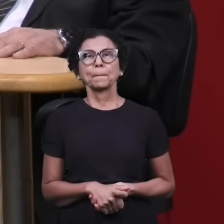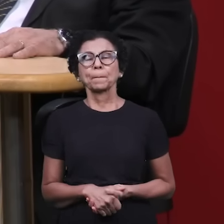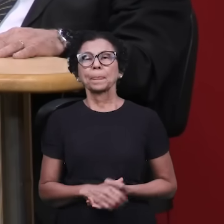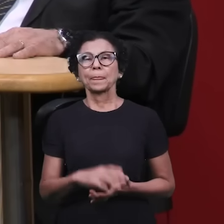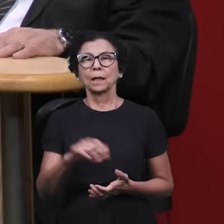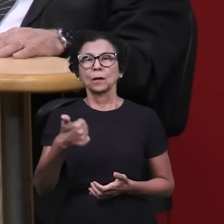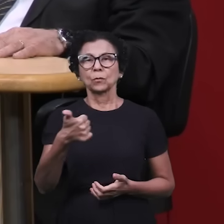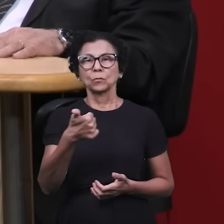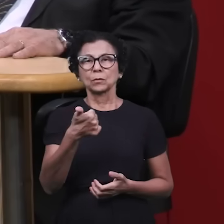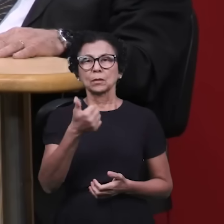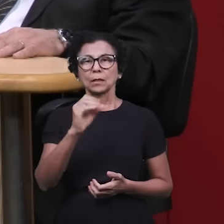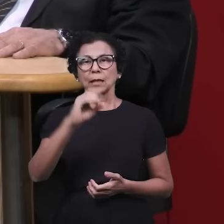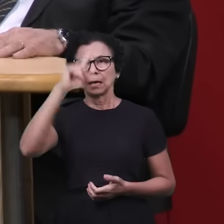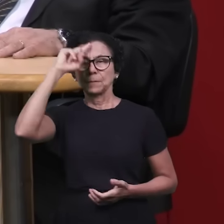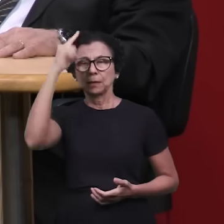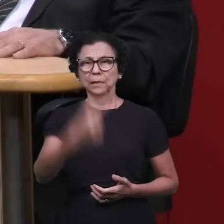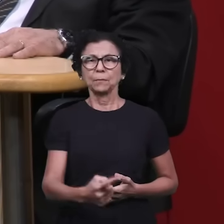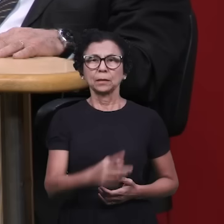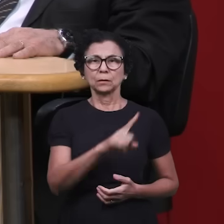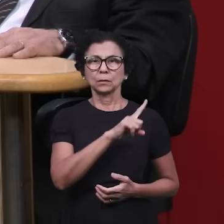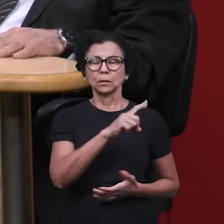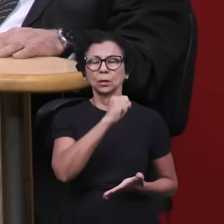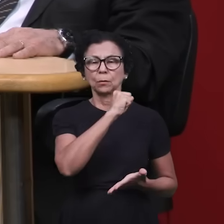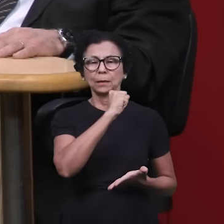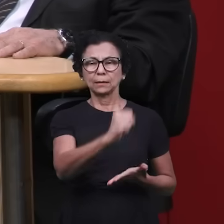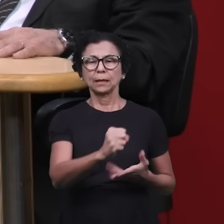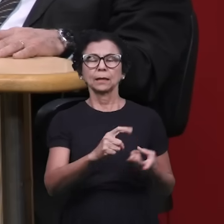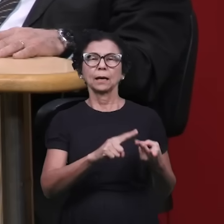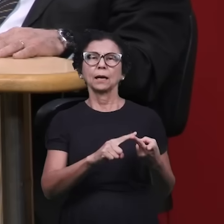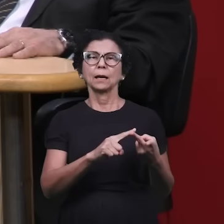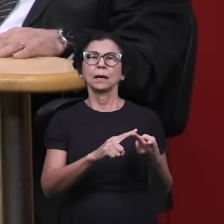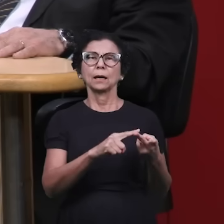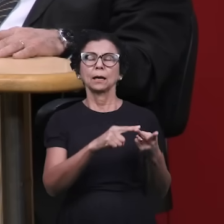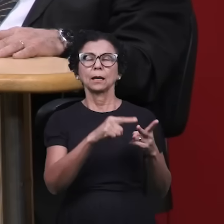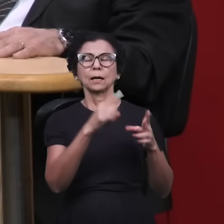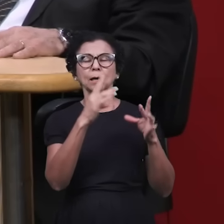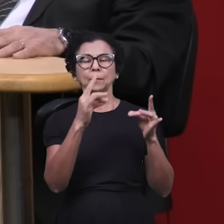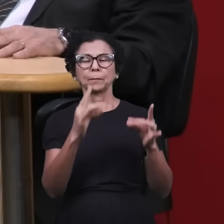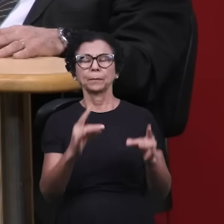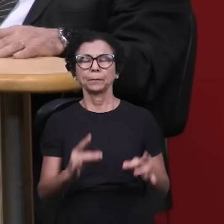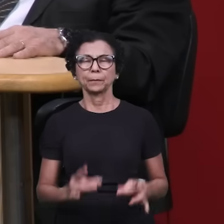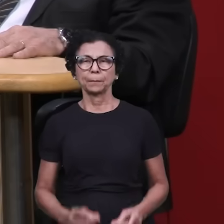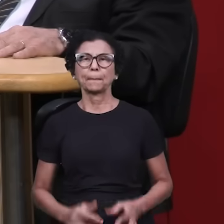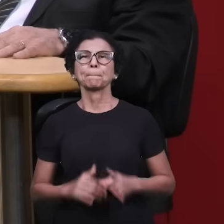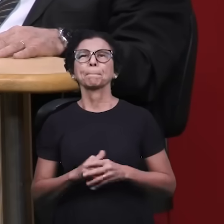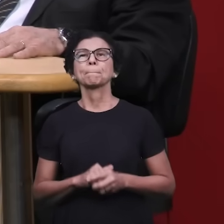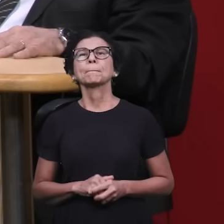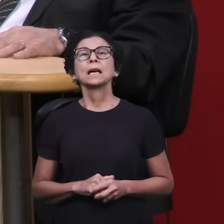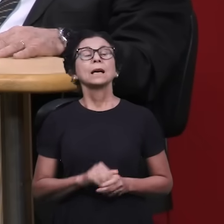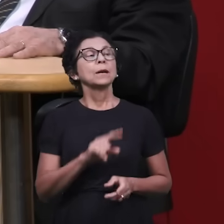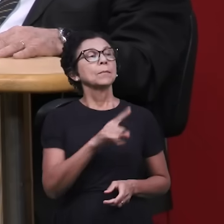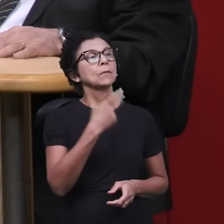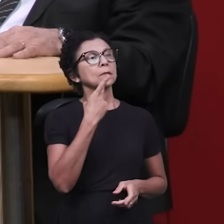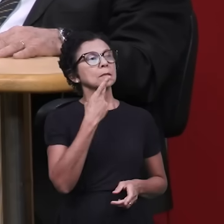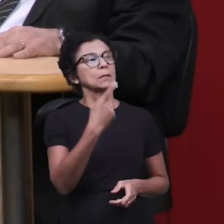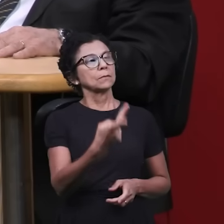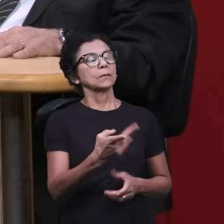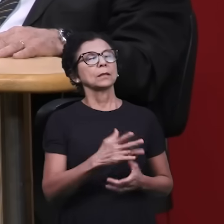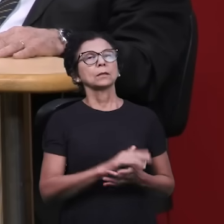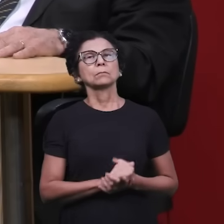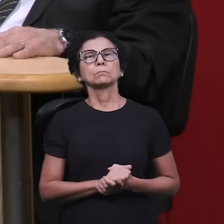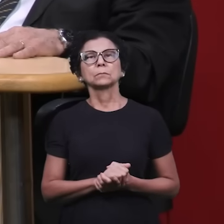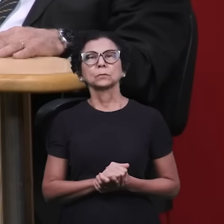ligados aos 10 mandamentos, não matarás, aquela coisa toda. E o pecado original exigia o batismo. Exatamente. Quando você falou sobre